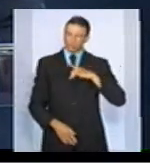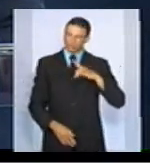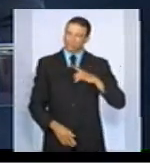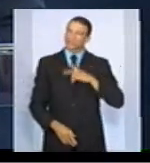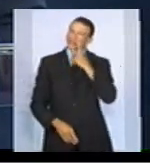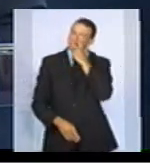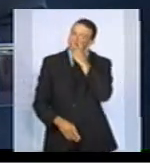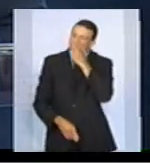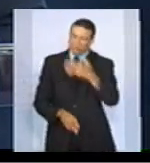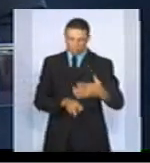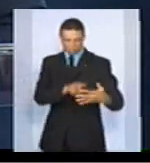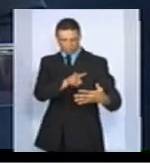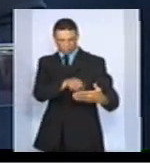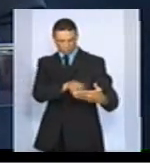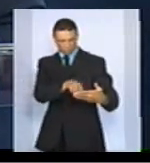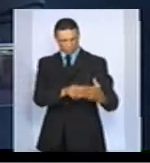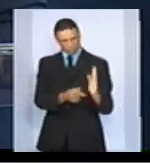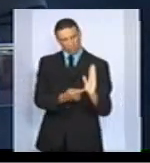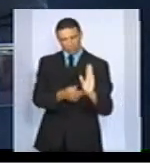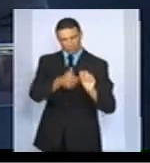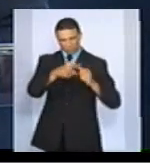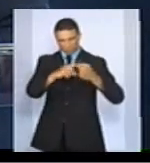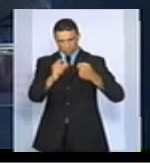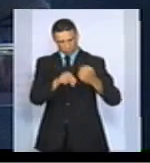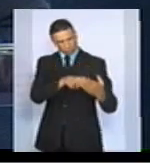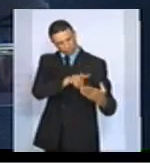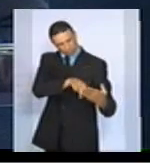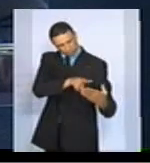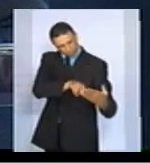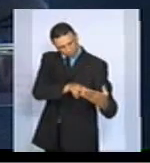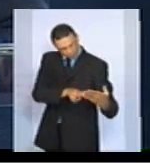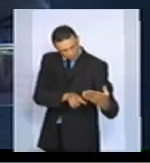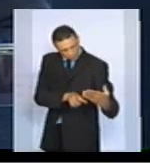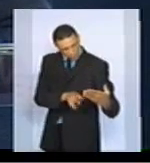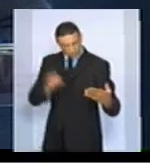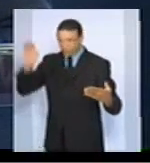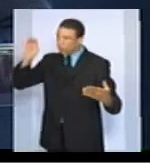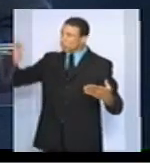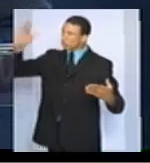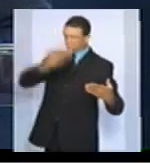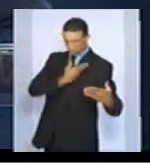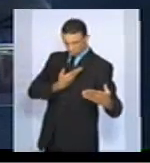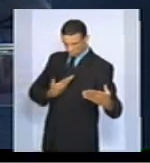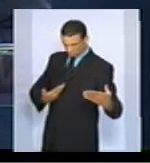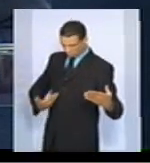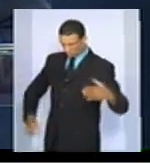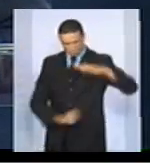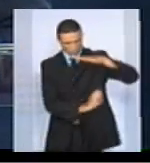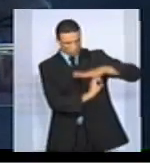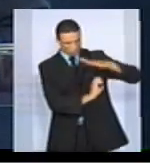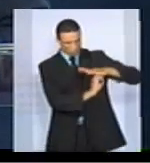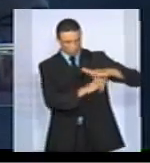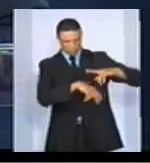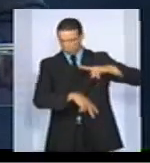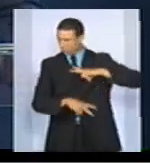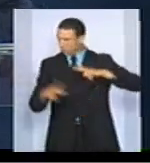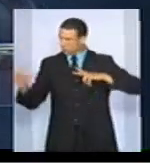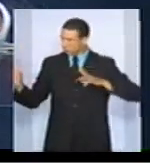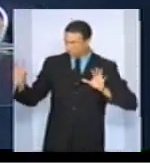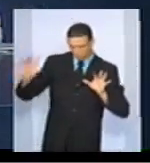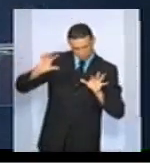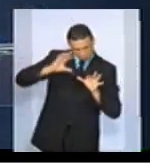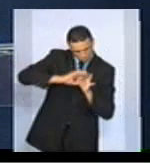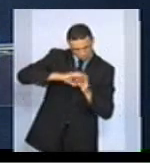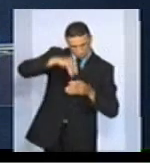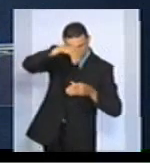o Senhor passa a ver o detalhamento das intervenções do estado na atividade privada das programadoras e em